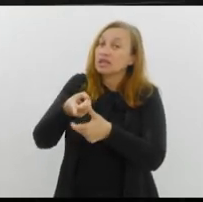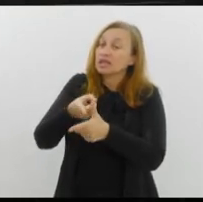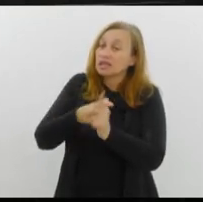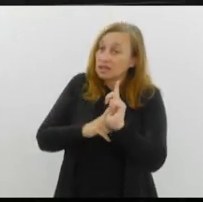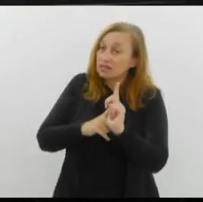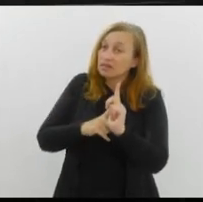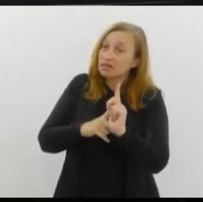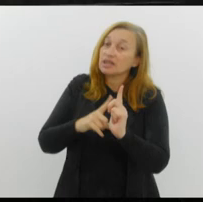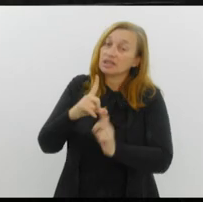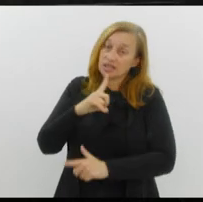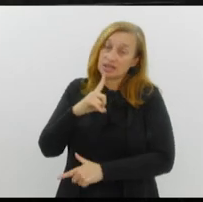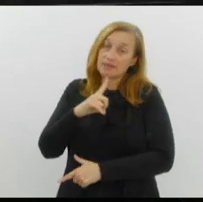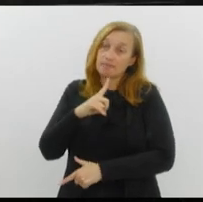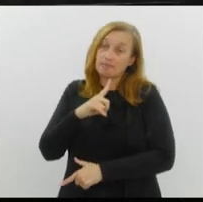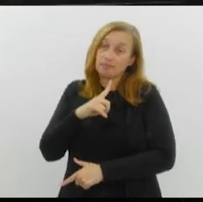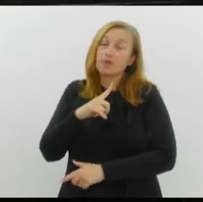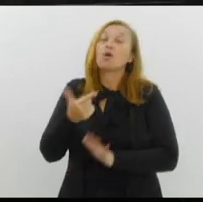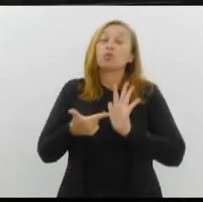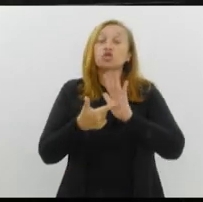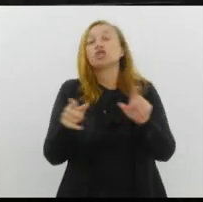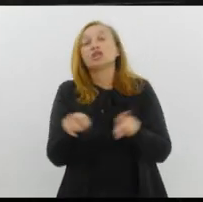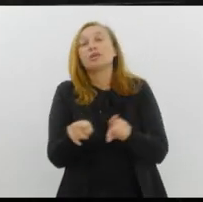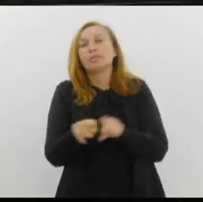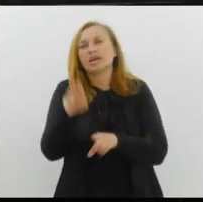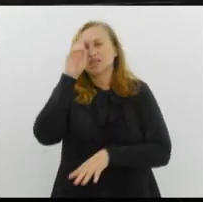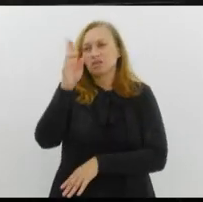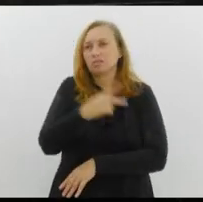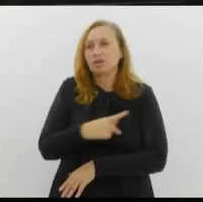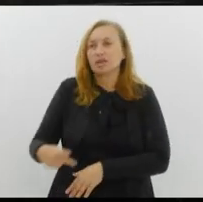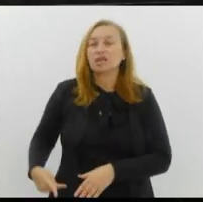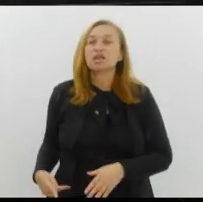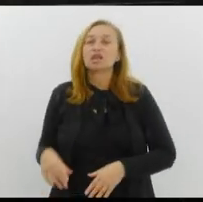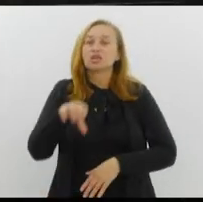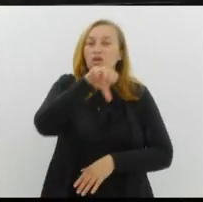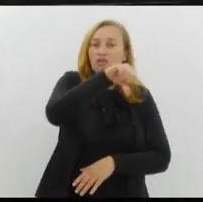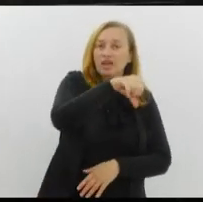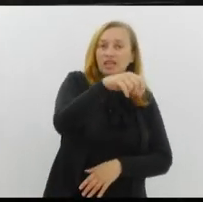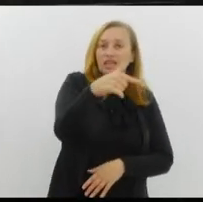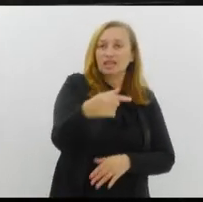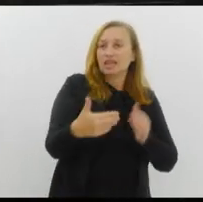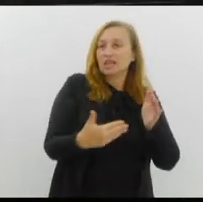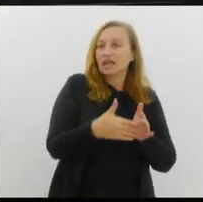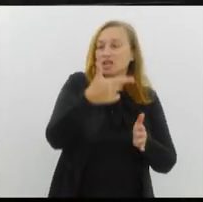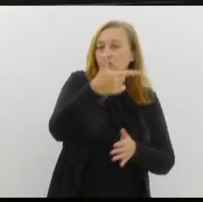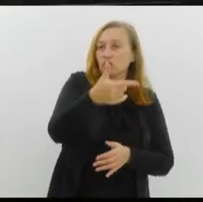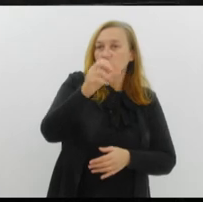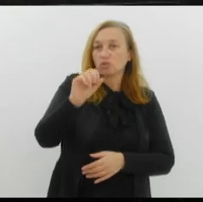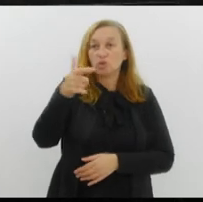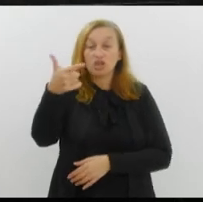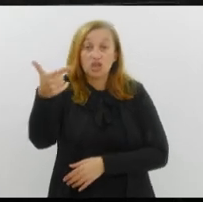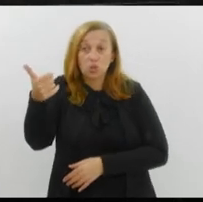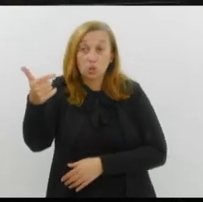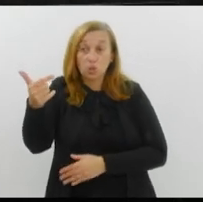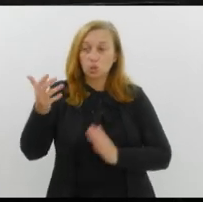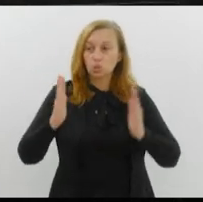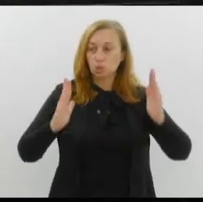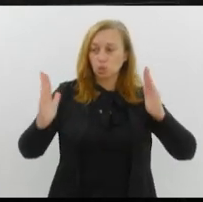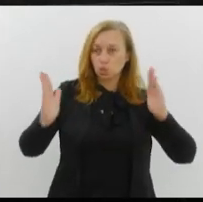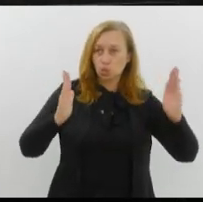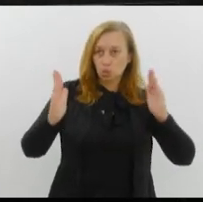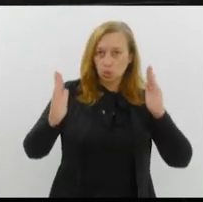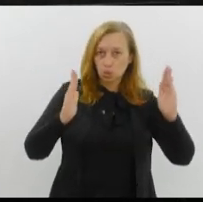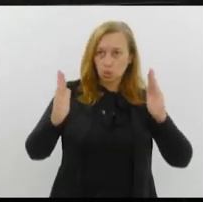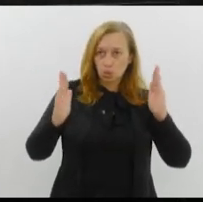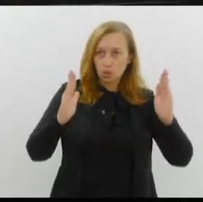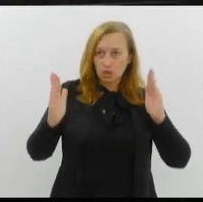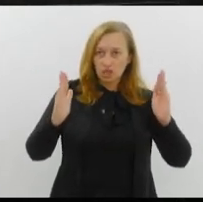presidente, que de 97 a 2012, o índice que vigorou